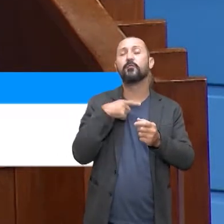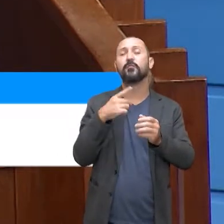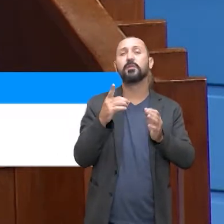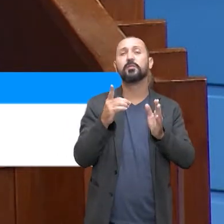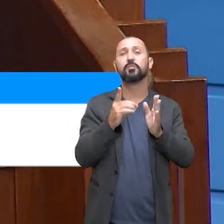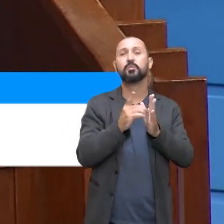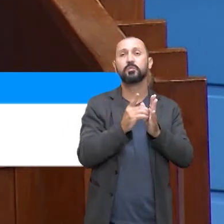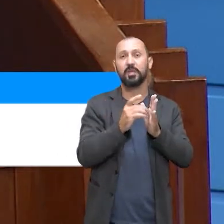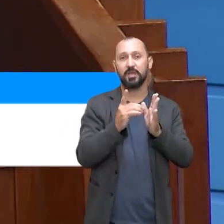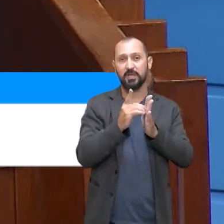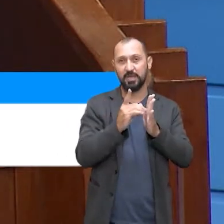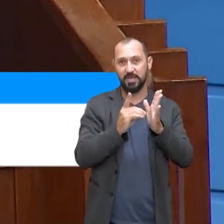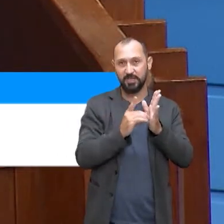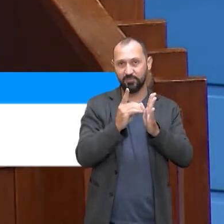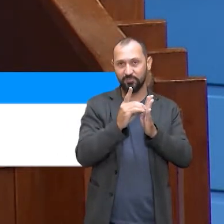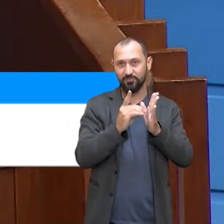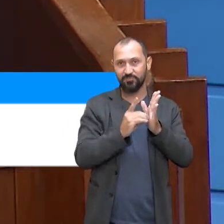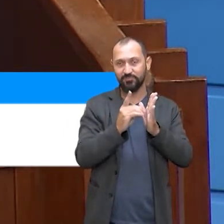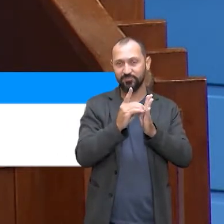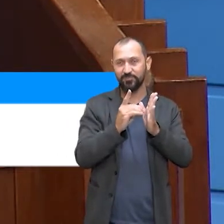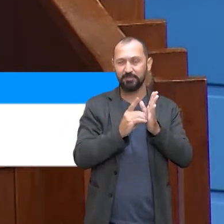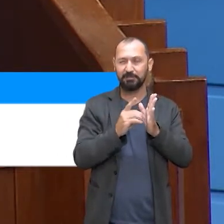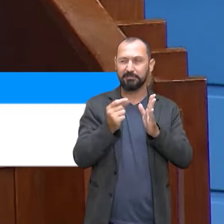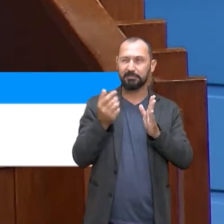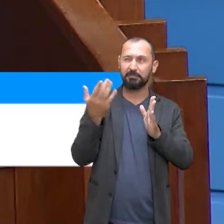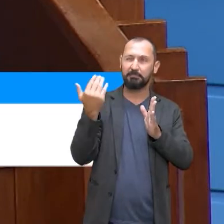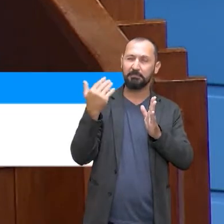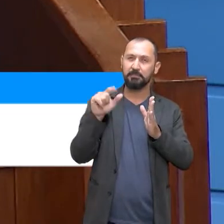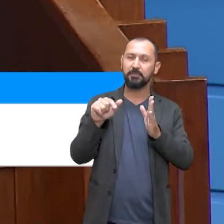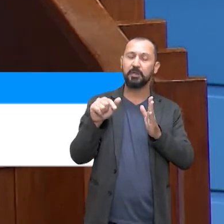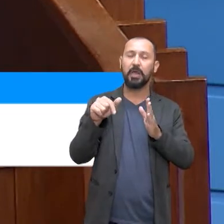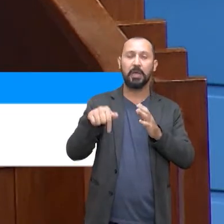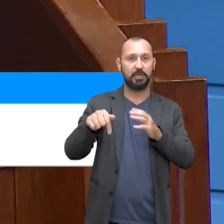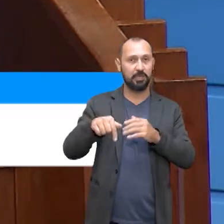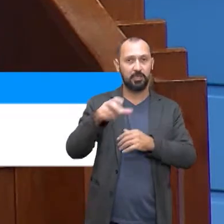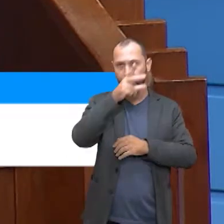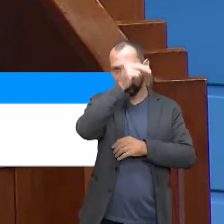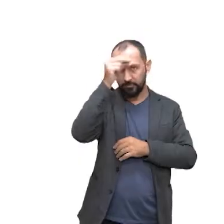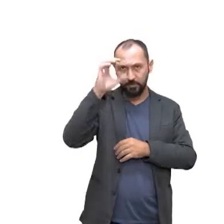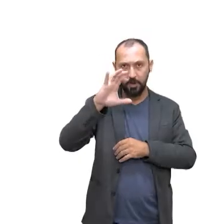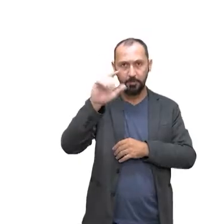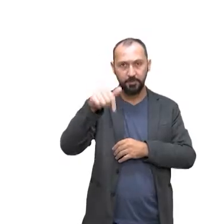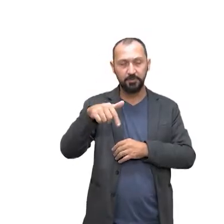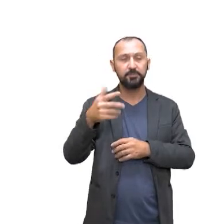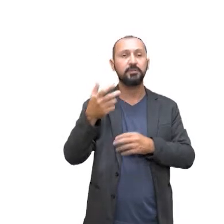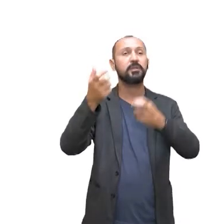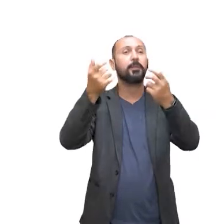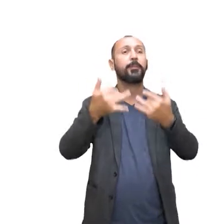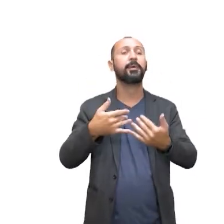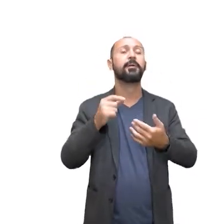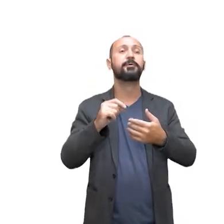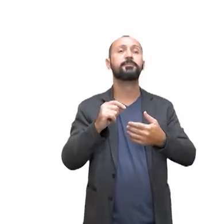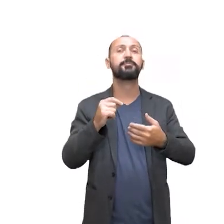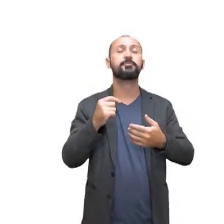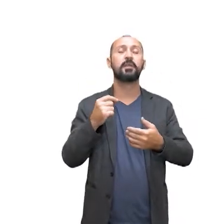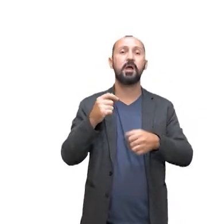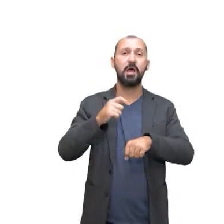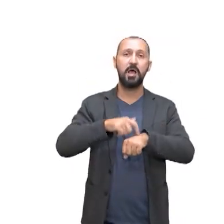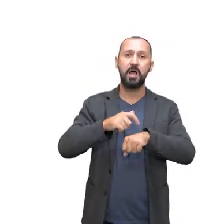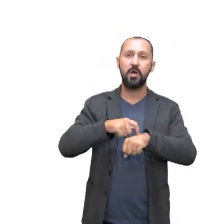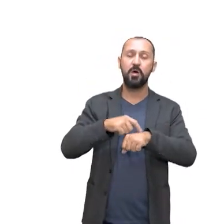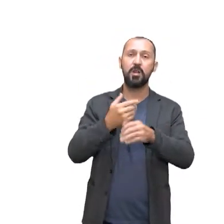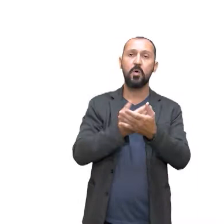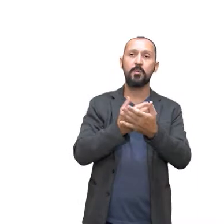um decreto há algum tempo da Prefeitura de Campo Grande, dizendo que quando